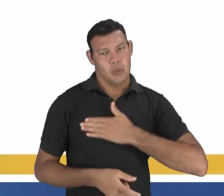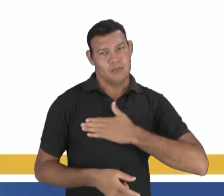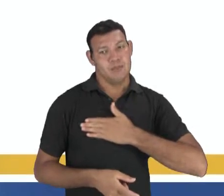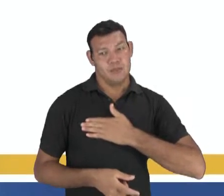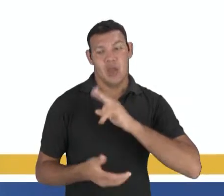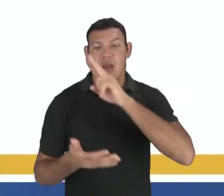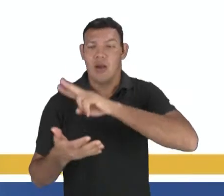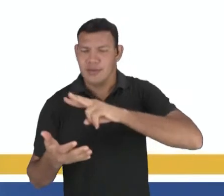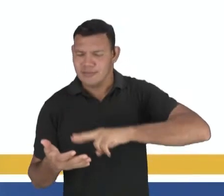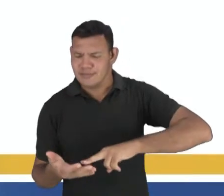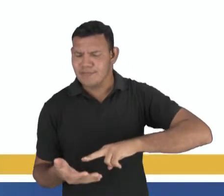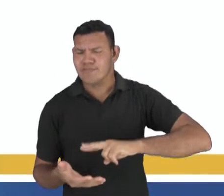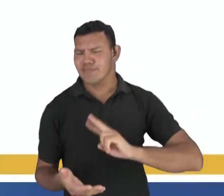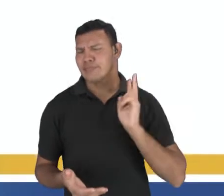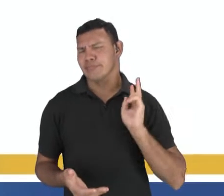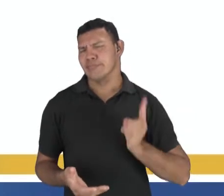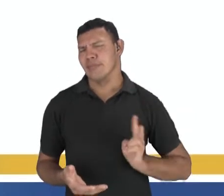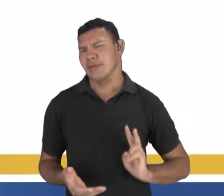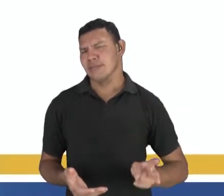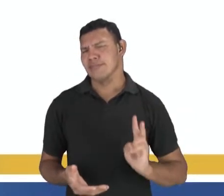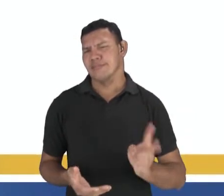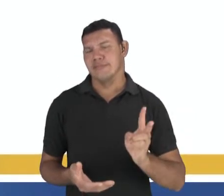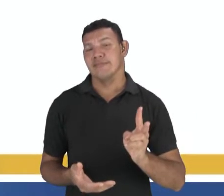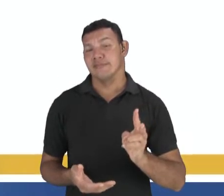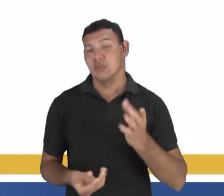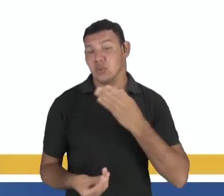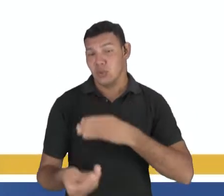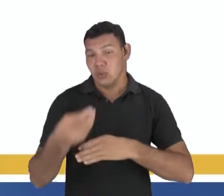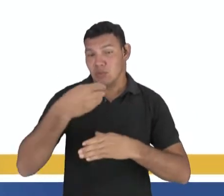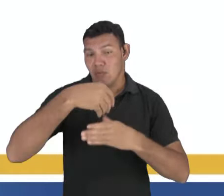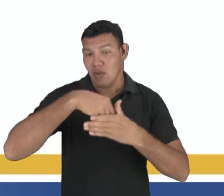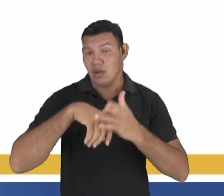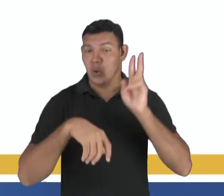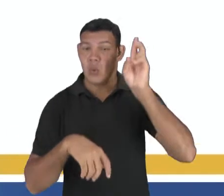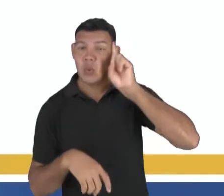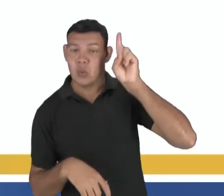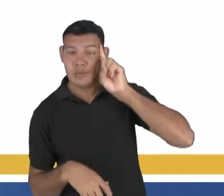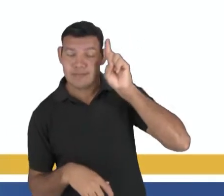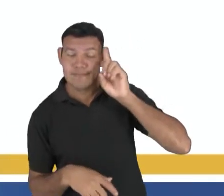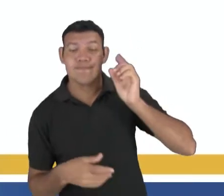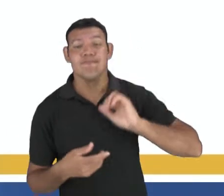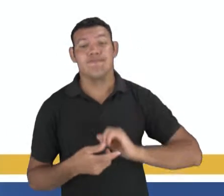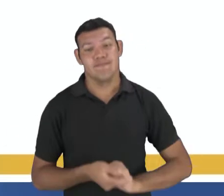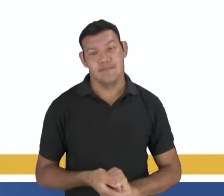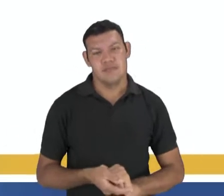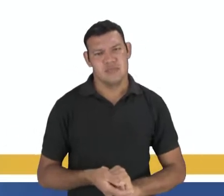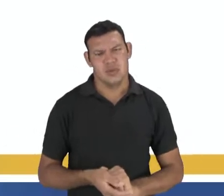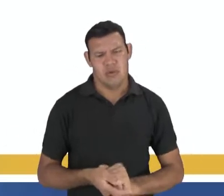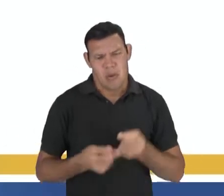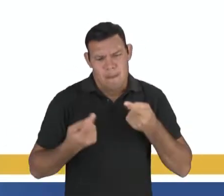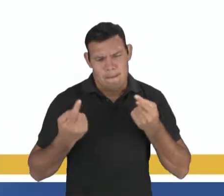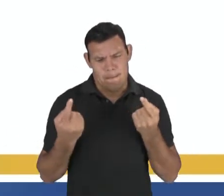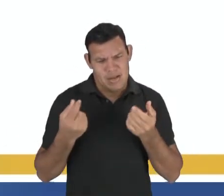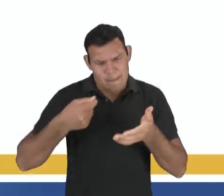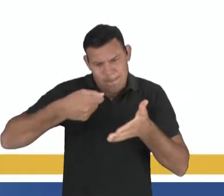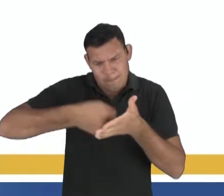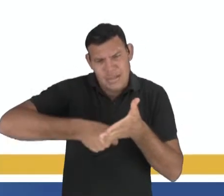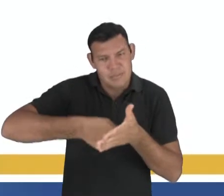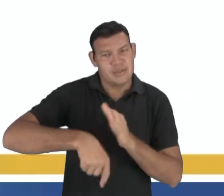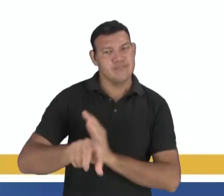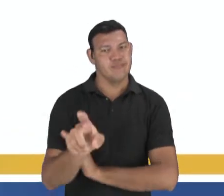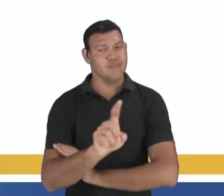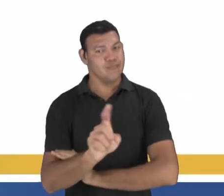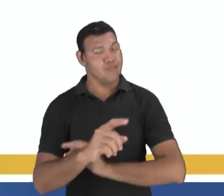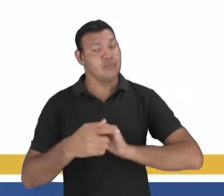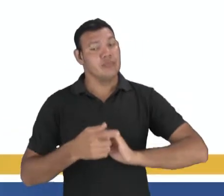leitura esteja sempre inserido naturalmente no cotidiano e jamais por obrigação.